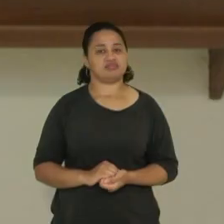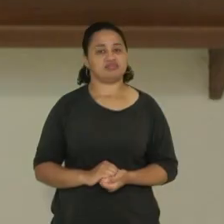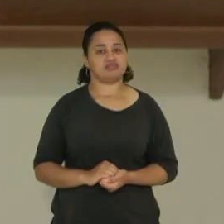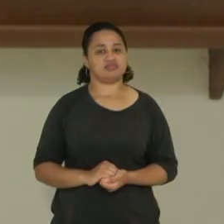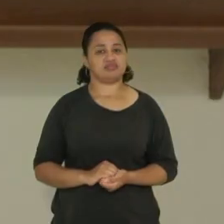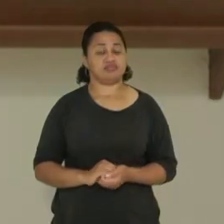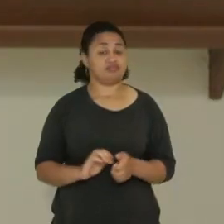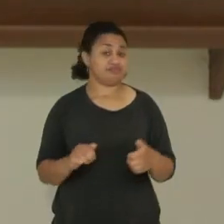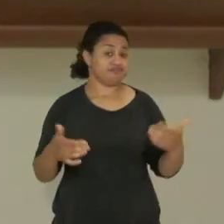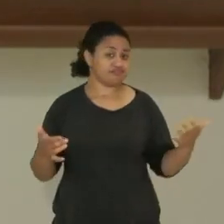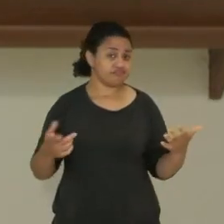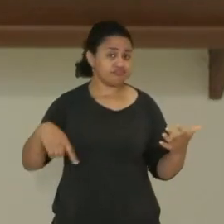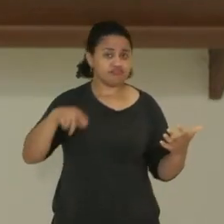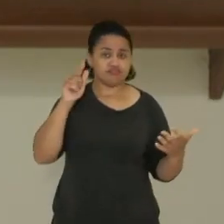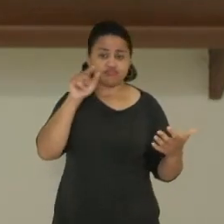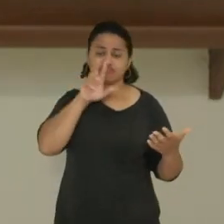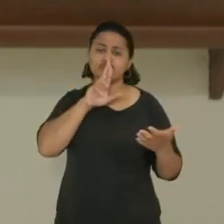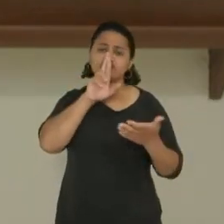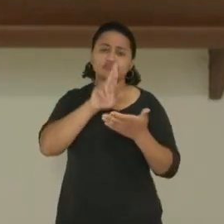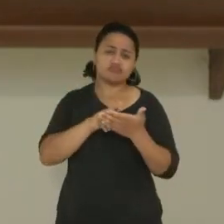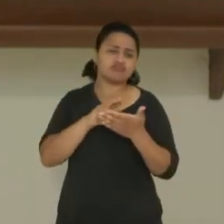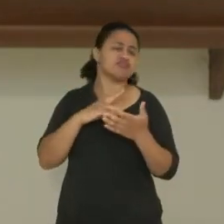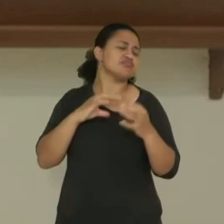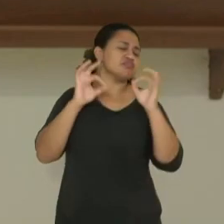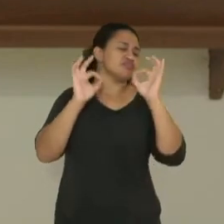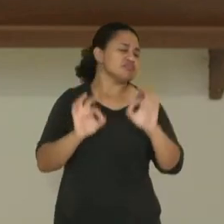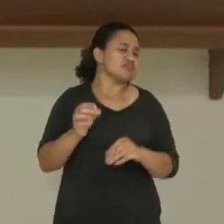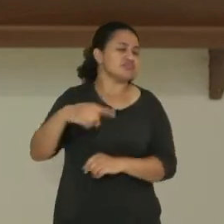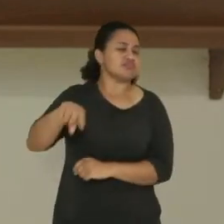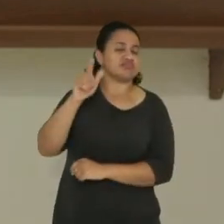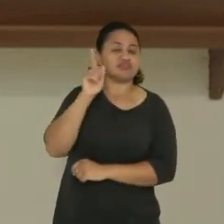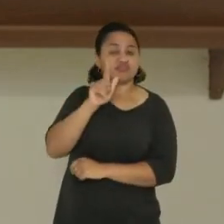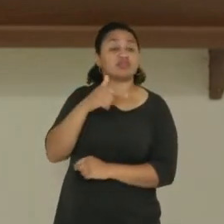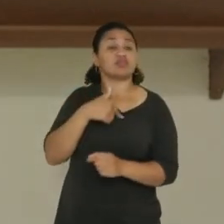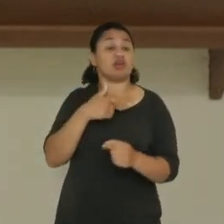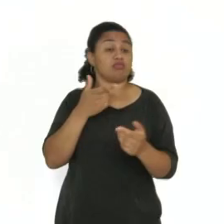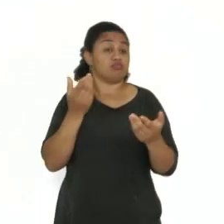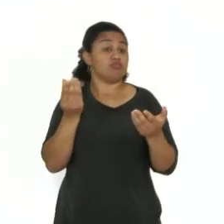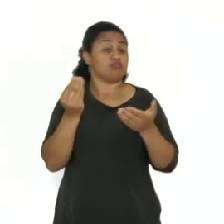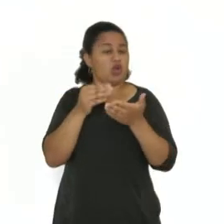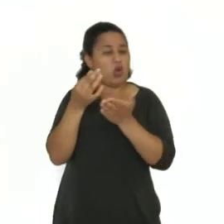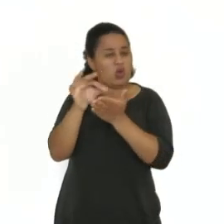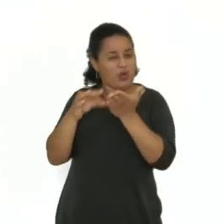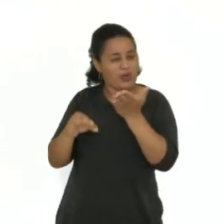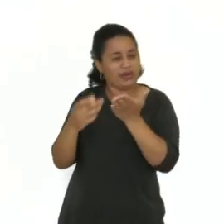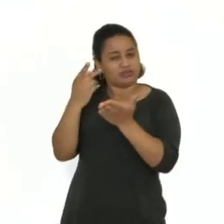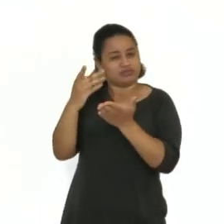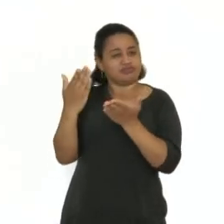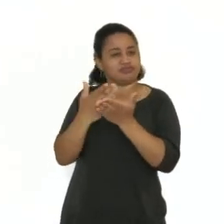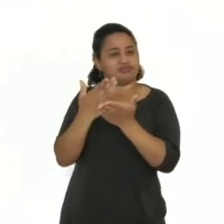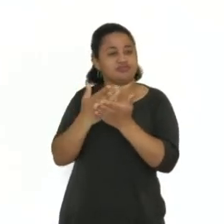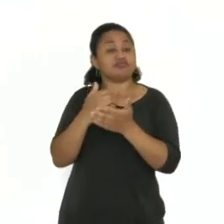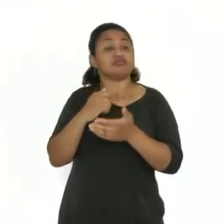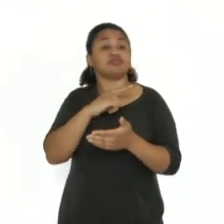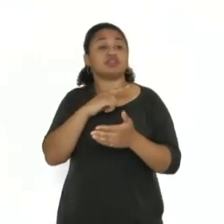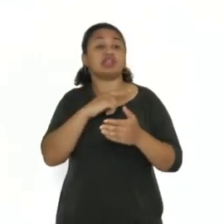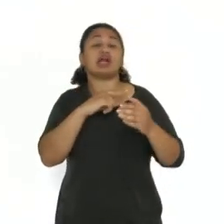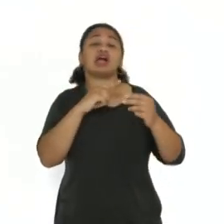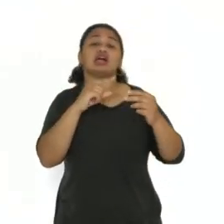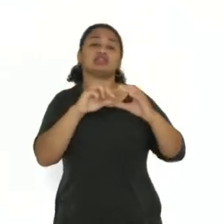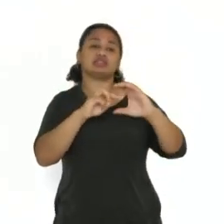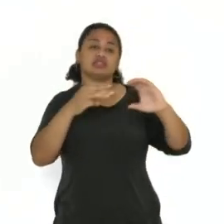E aí, pessoal, conseguiram responder? Eu tenho certeza que sim. Anotem lá. Então, as células que apresentam em seu